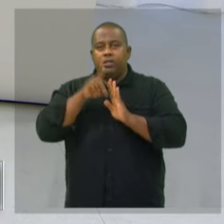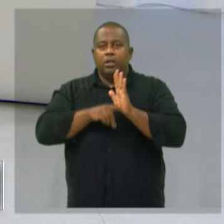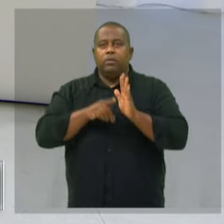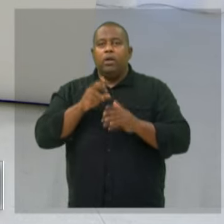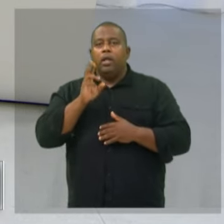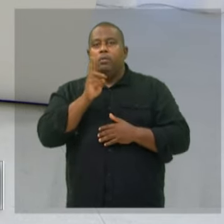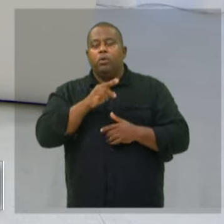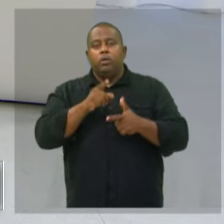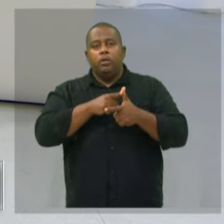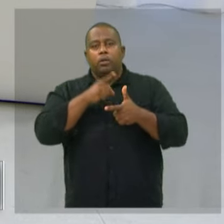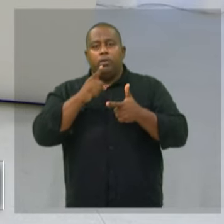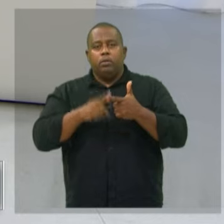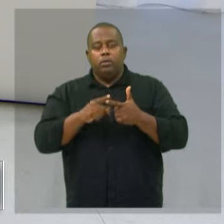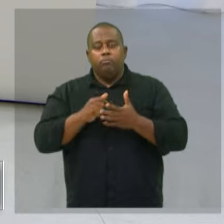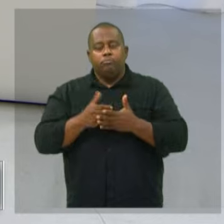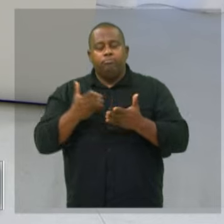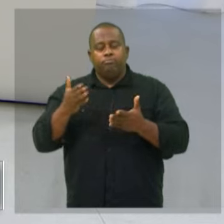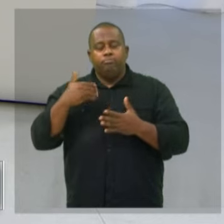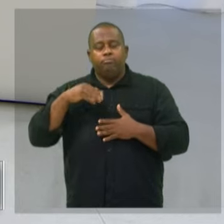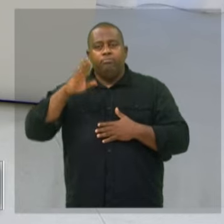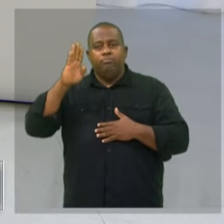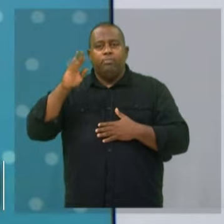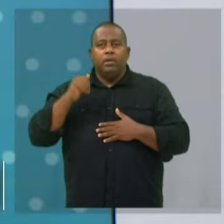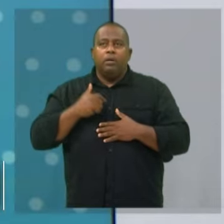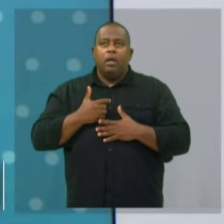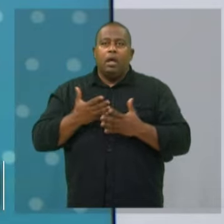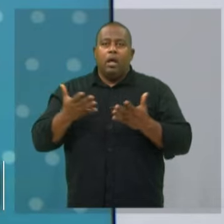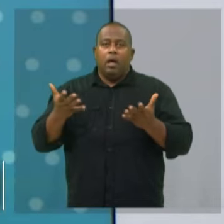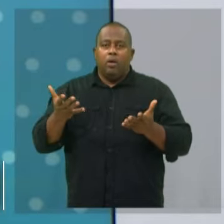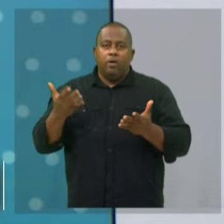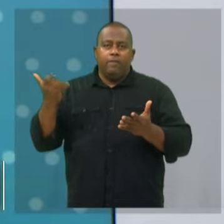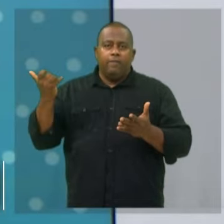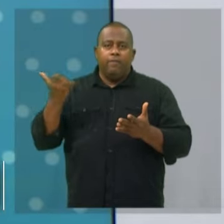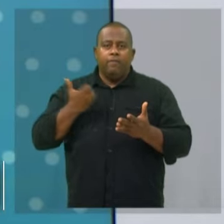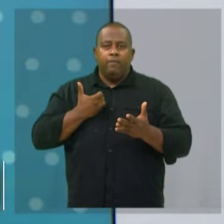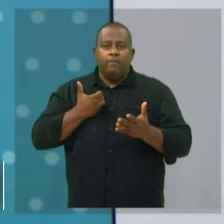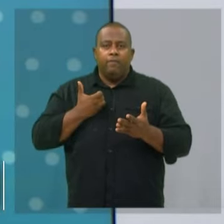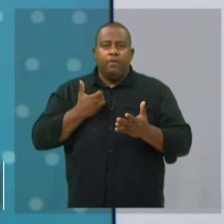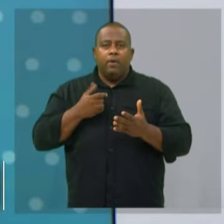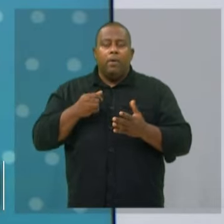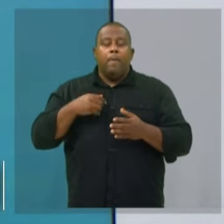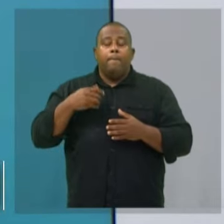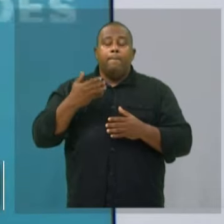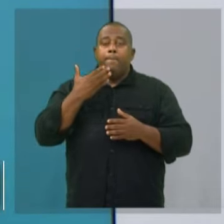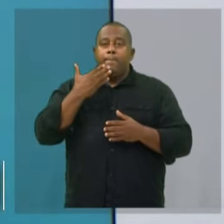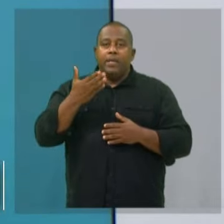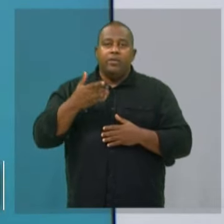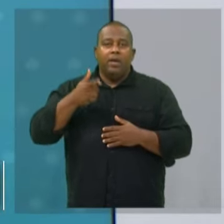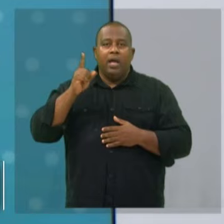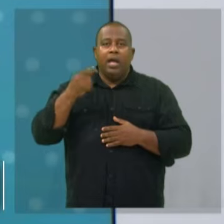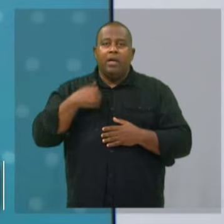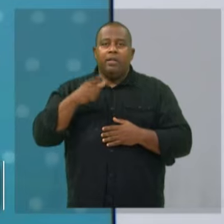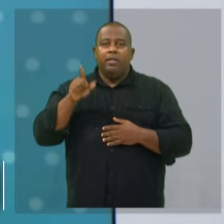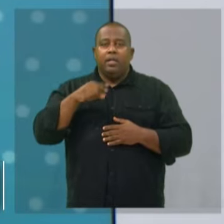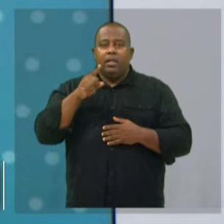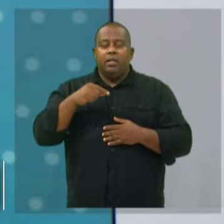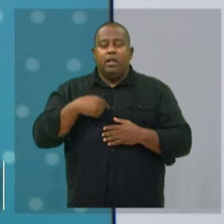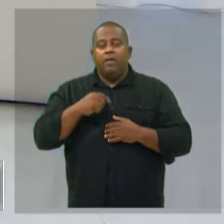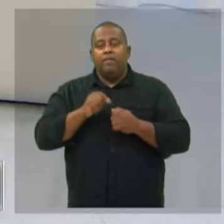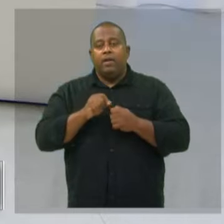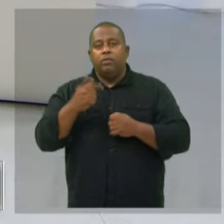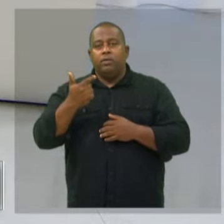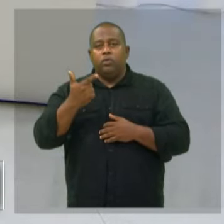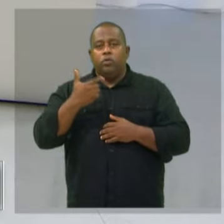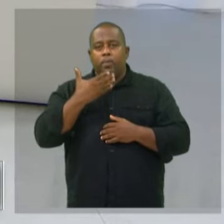vez pois não candidato Eu Acabo de receber a informação que o pedido anterior ele foi negado o senhor faz um outro pedido